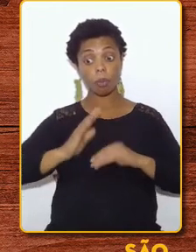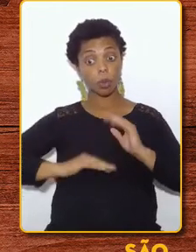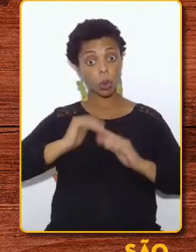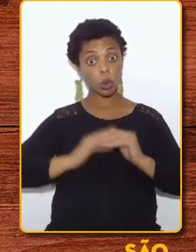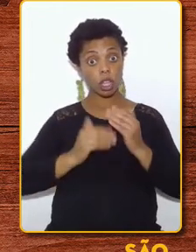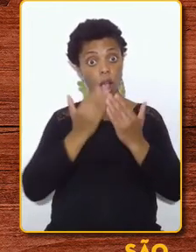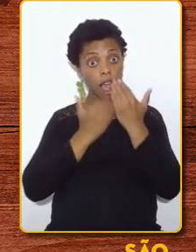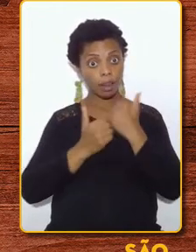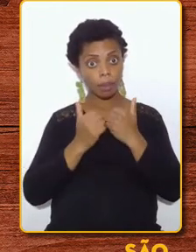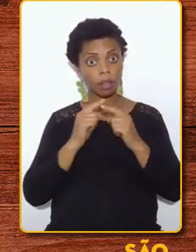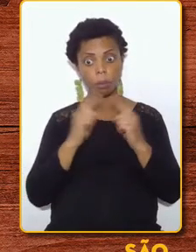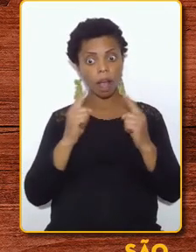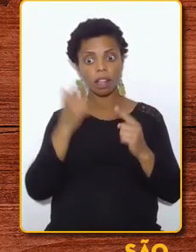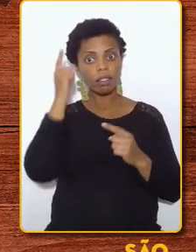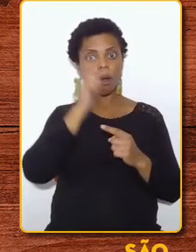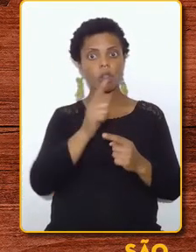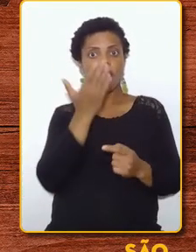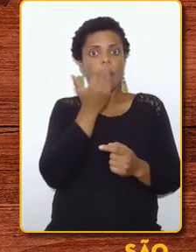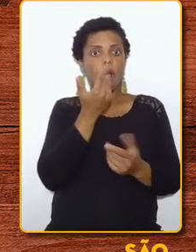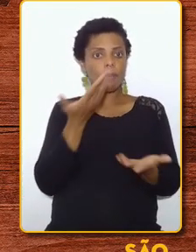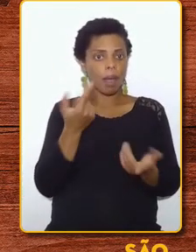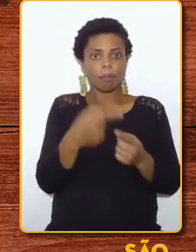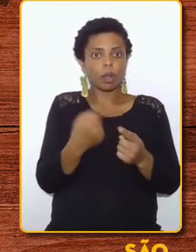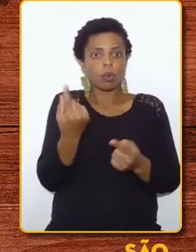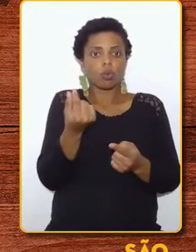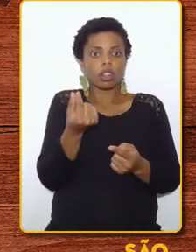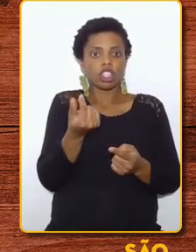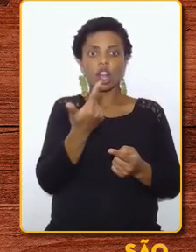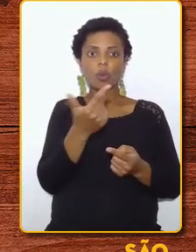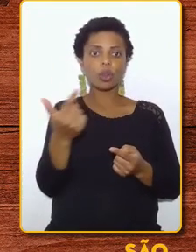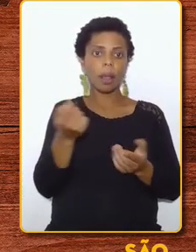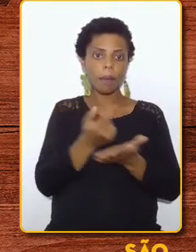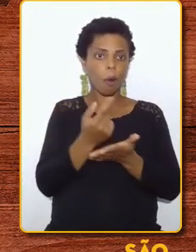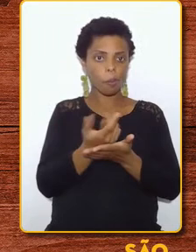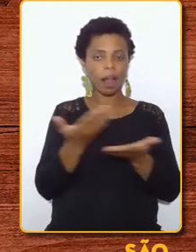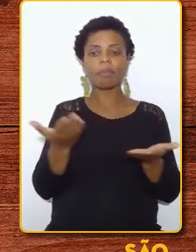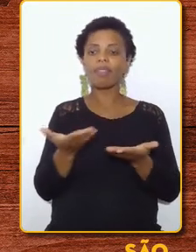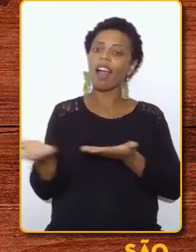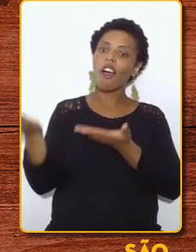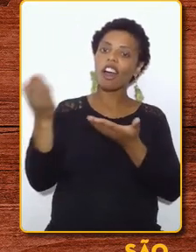é. Eu vou passar a palavra para João Paulo.